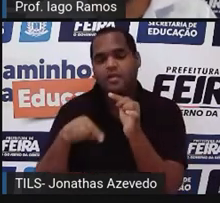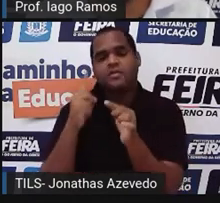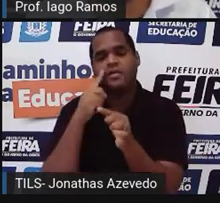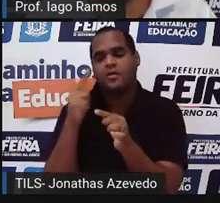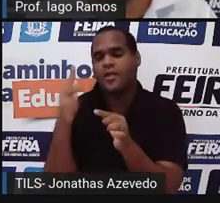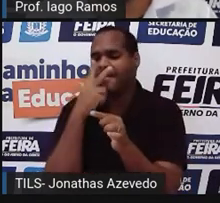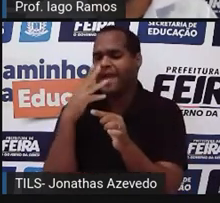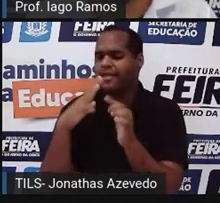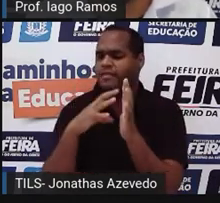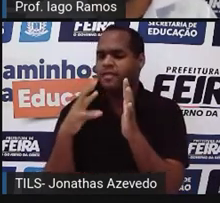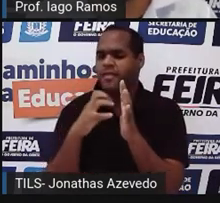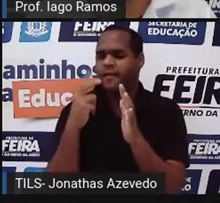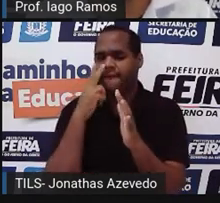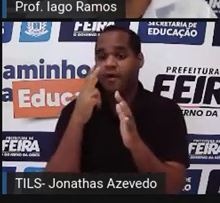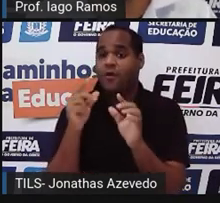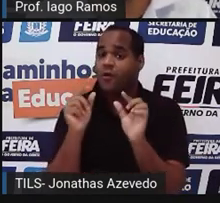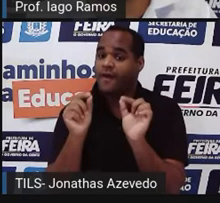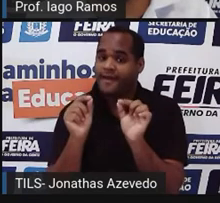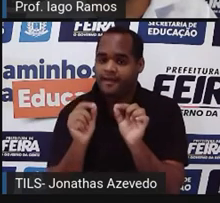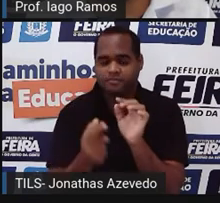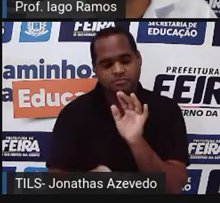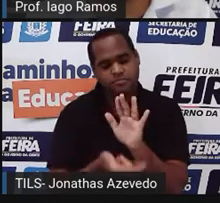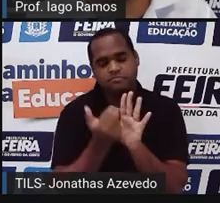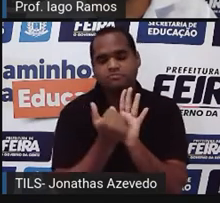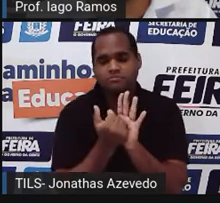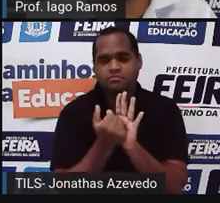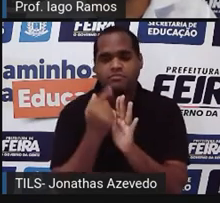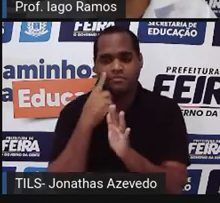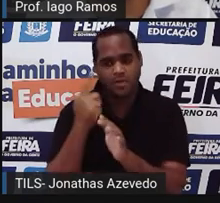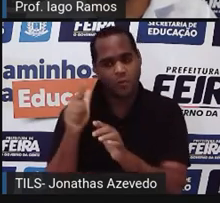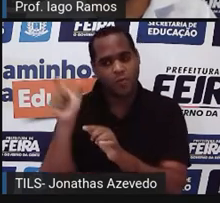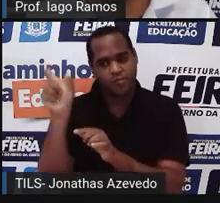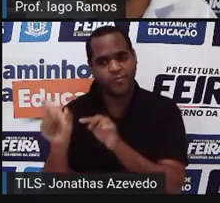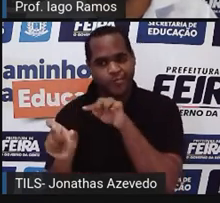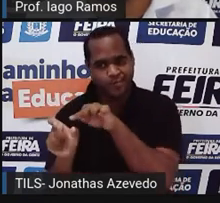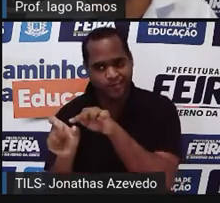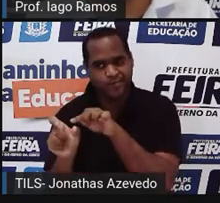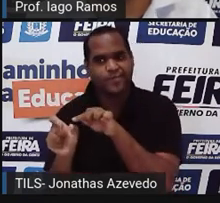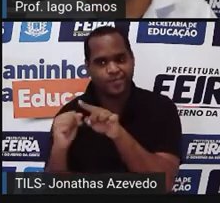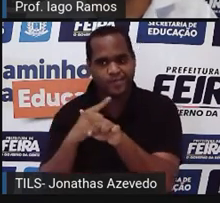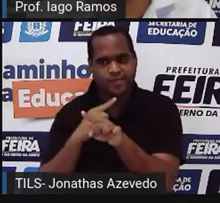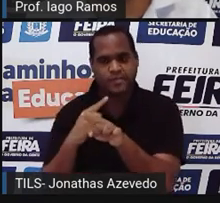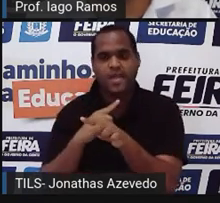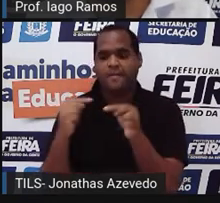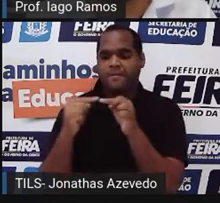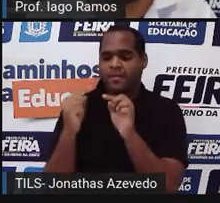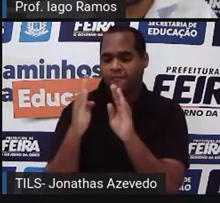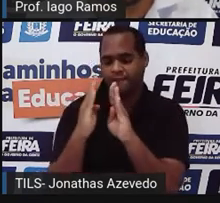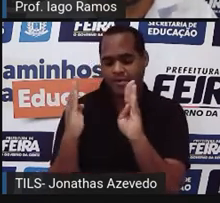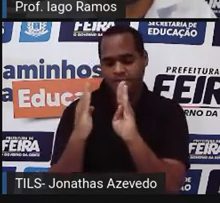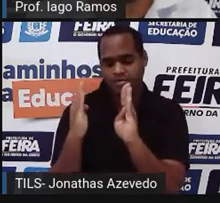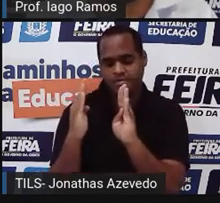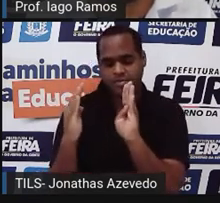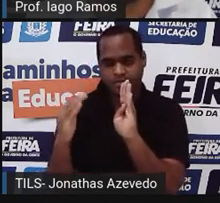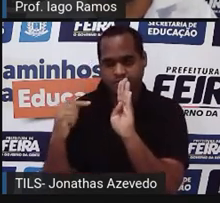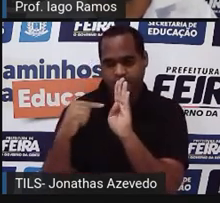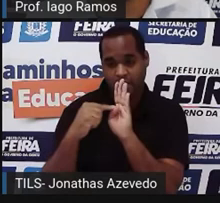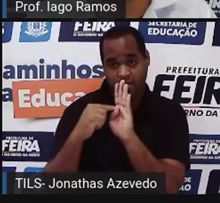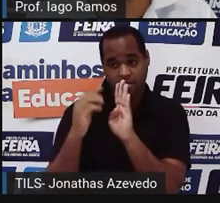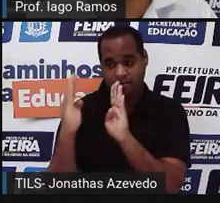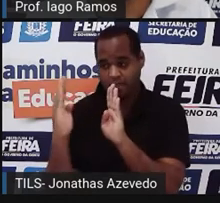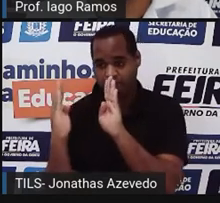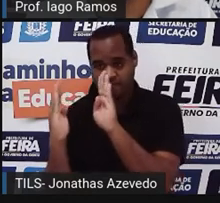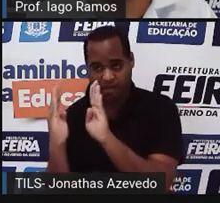o espelho, seria essa figura aqui desse lado, né, de frente para essa,